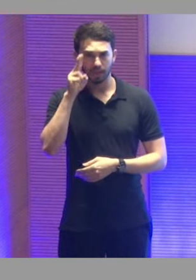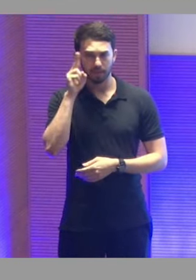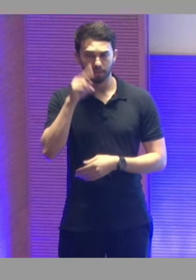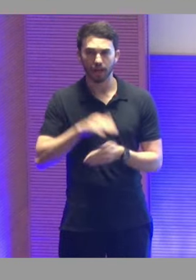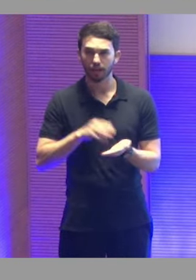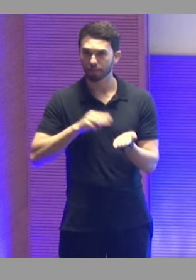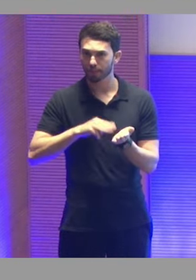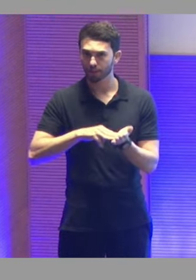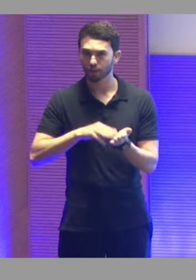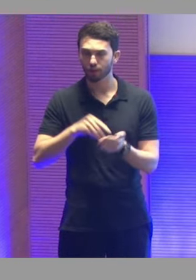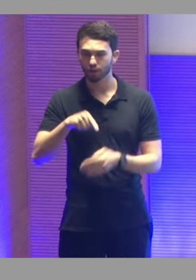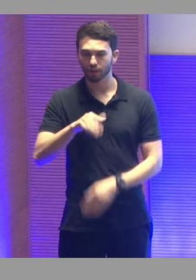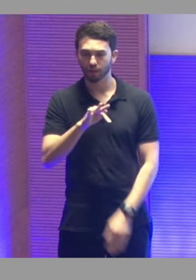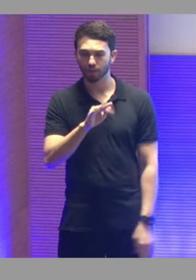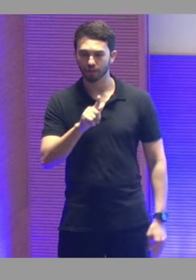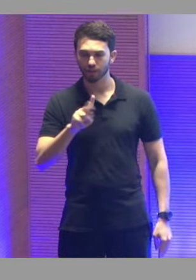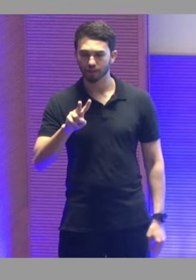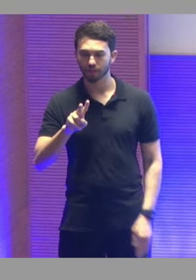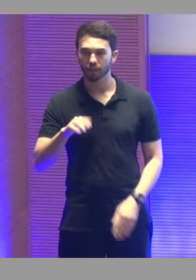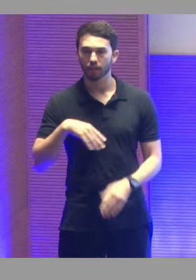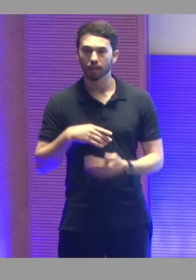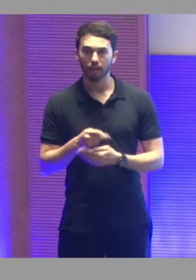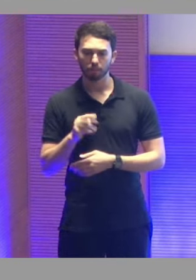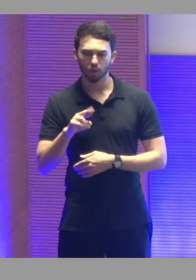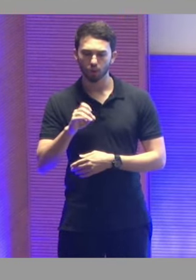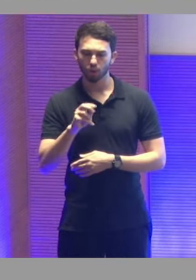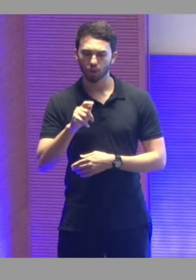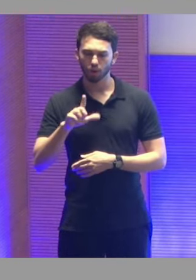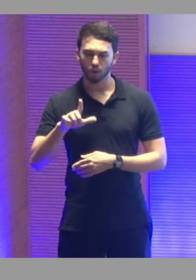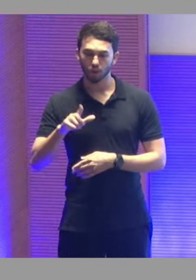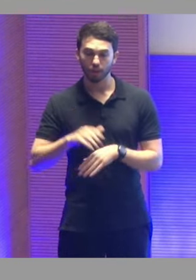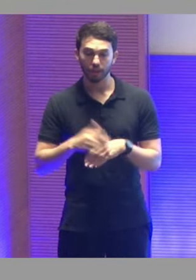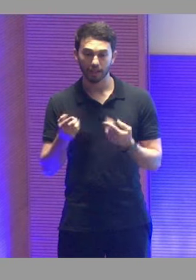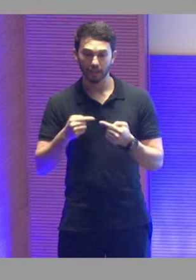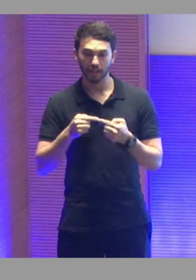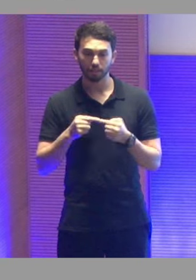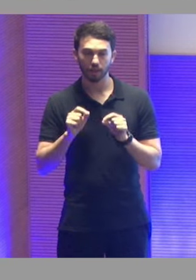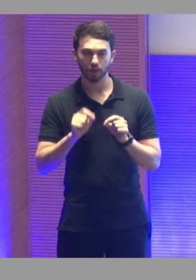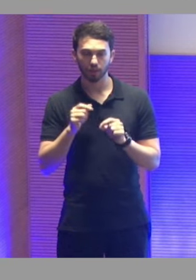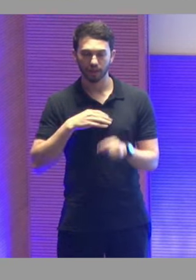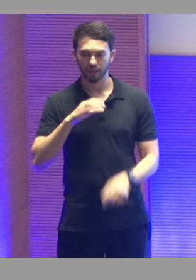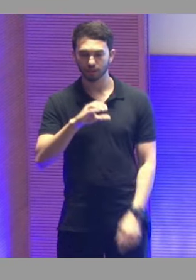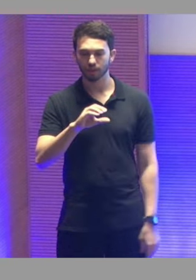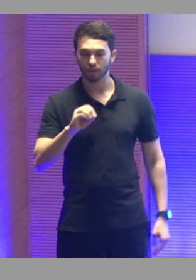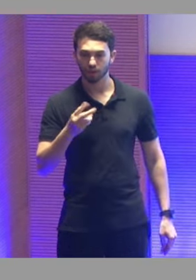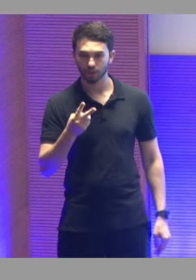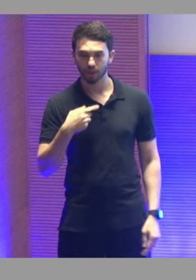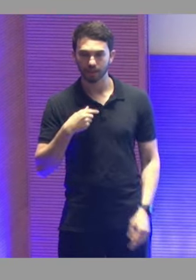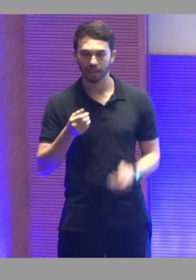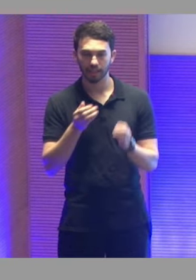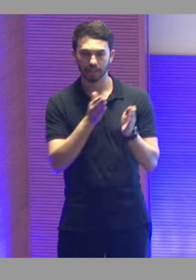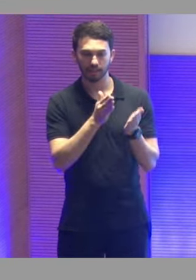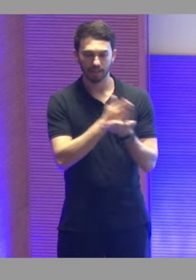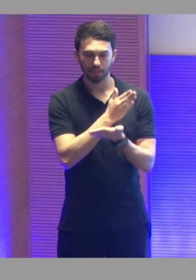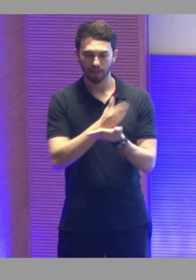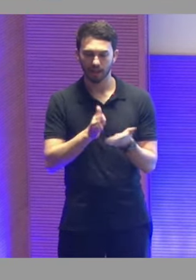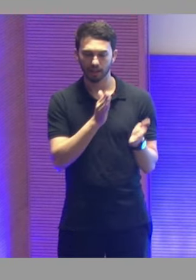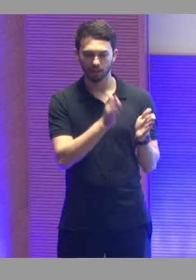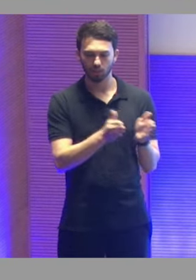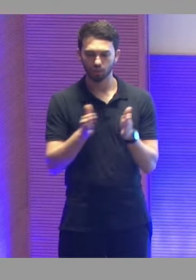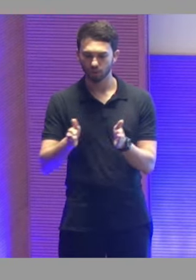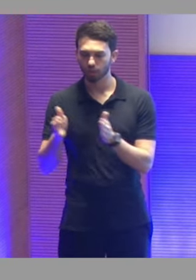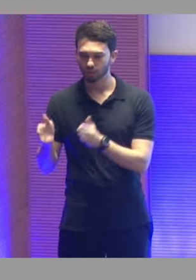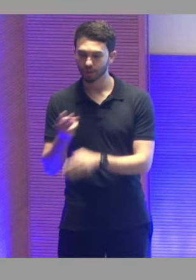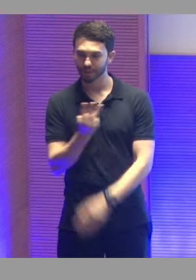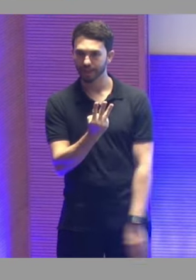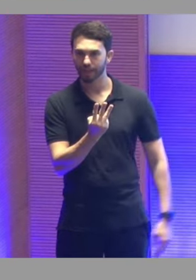metodológicos do ghg protocol que o GG protocolo ele segrega as fontes de emissão em três diferentes escopos escopos 1 2 e